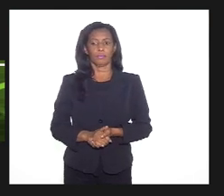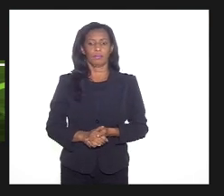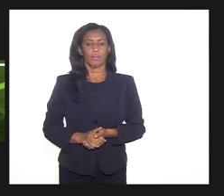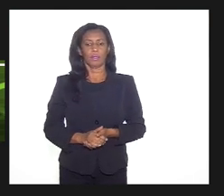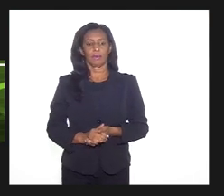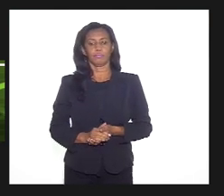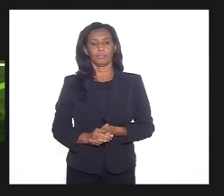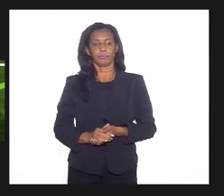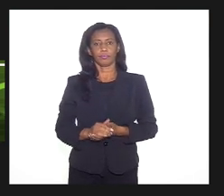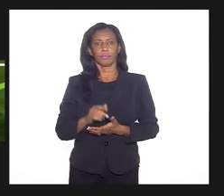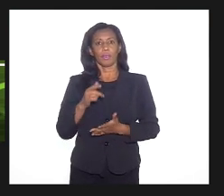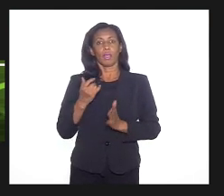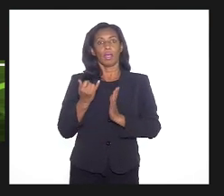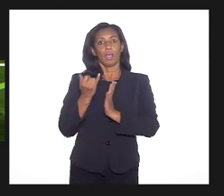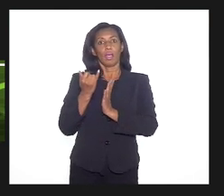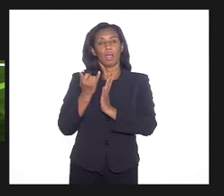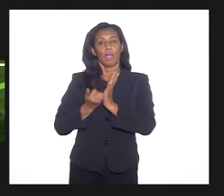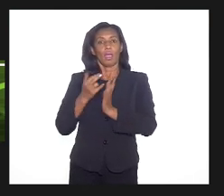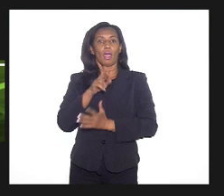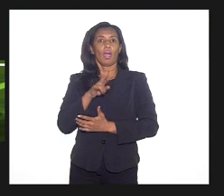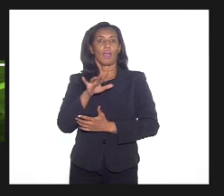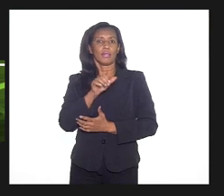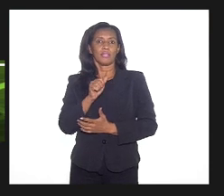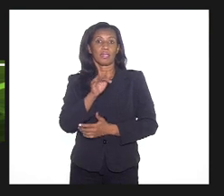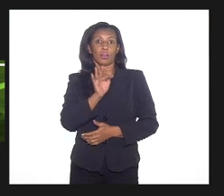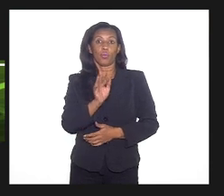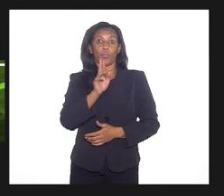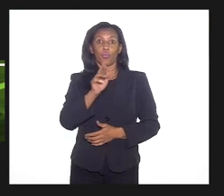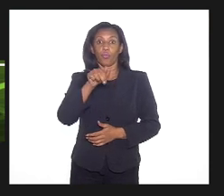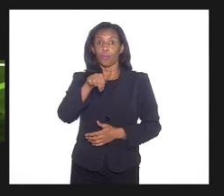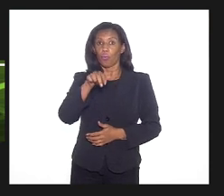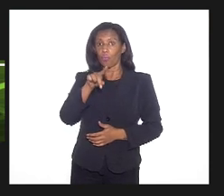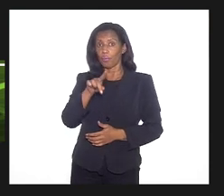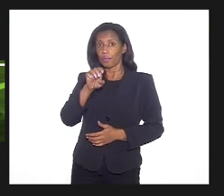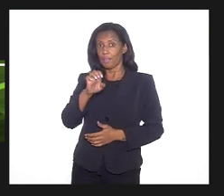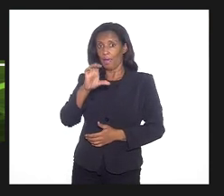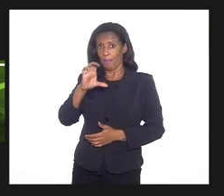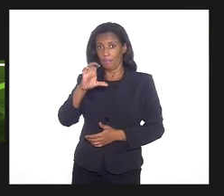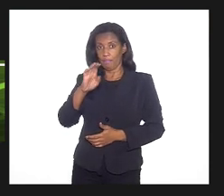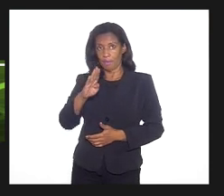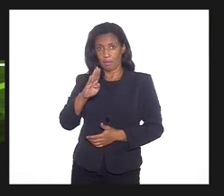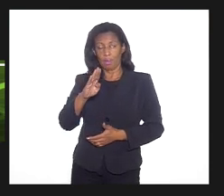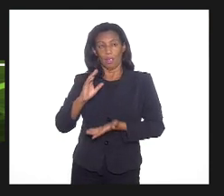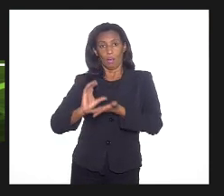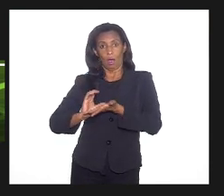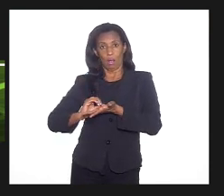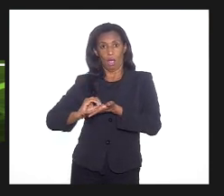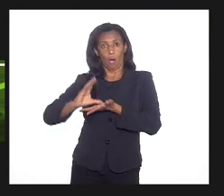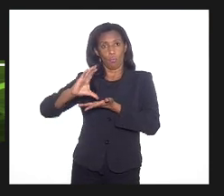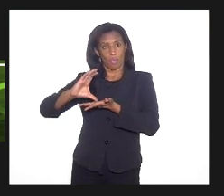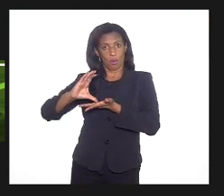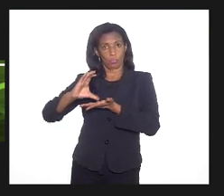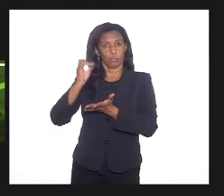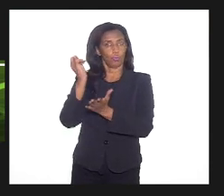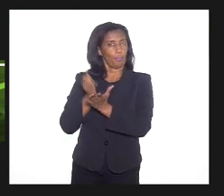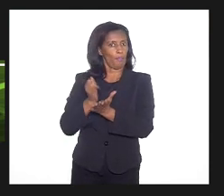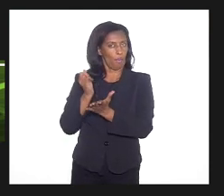referente à receita retorno do Fundeb, né, em decorrência do aumento da arrecadação da receita de